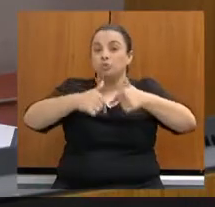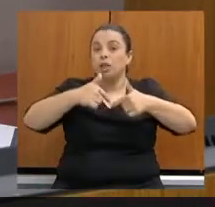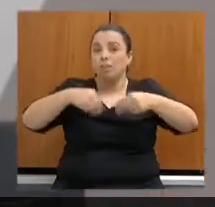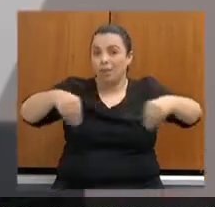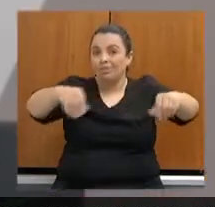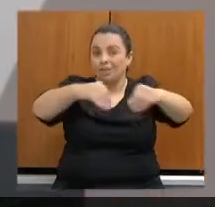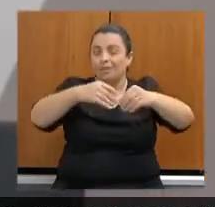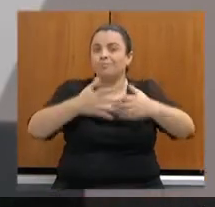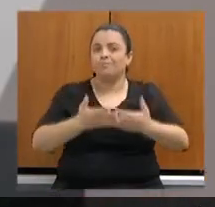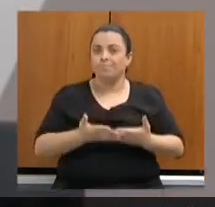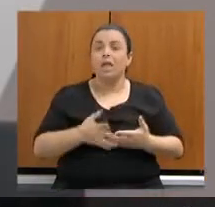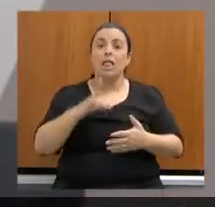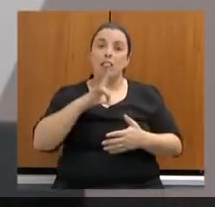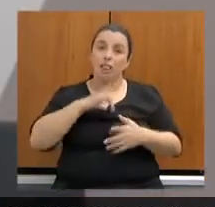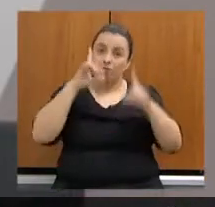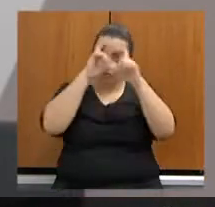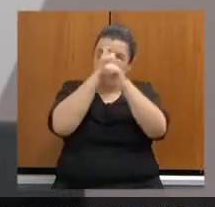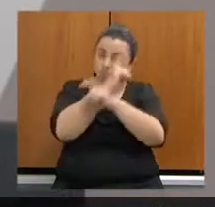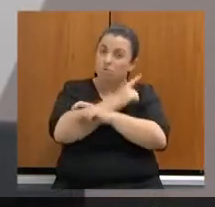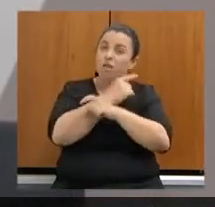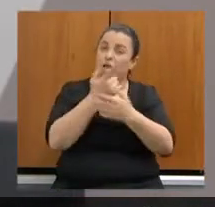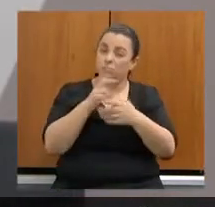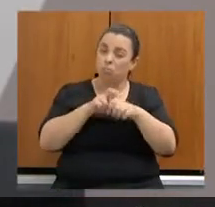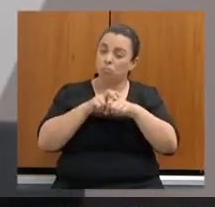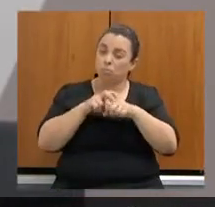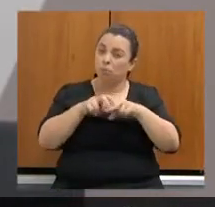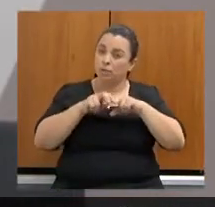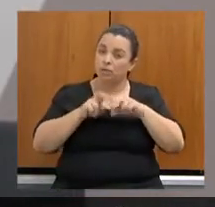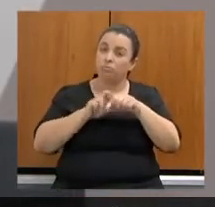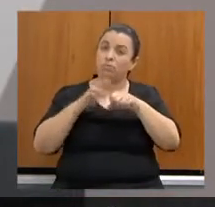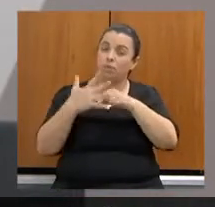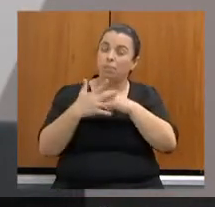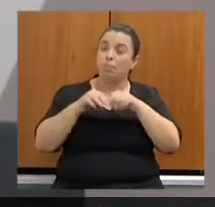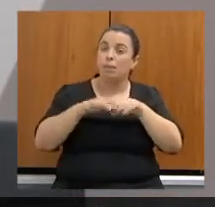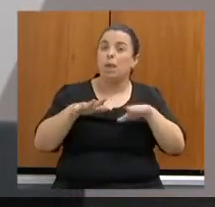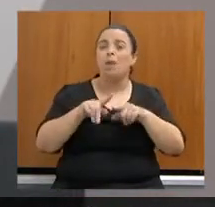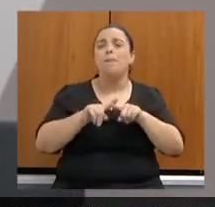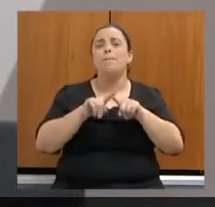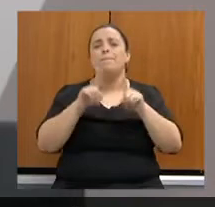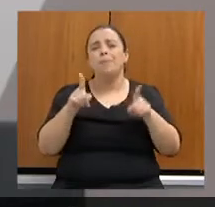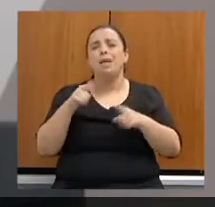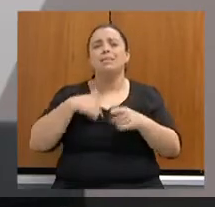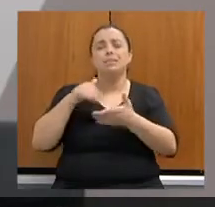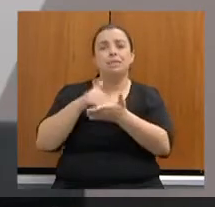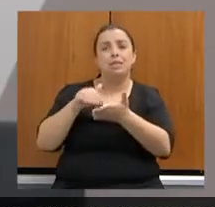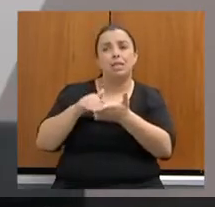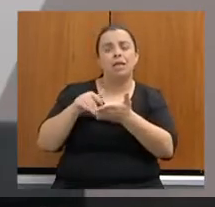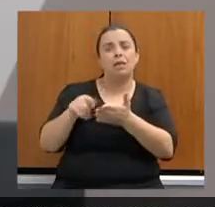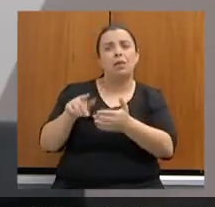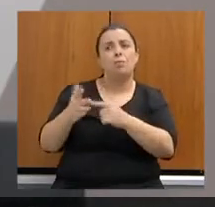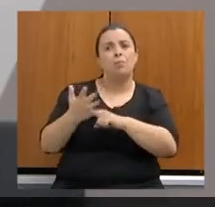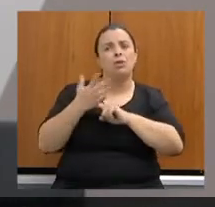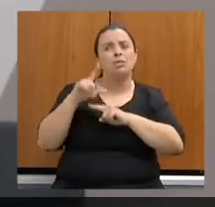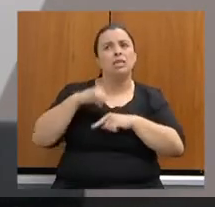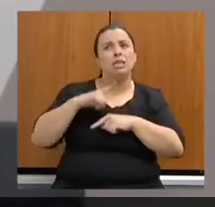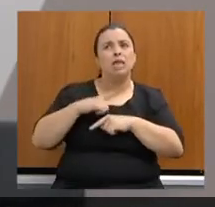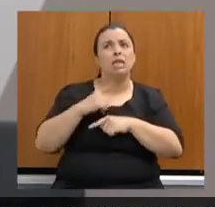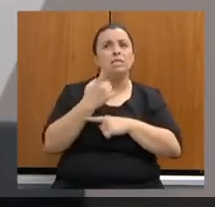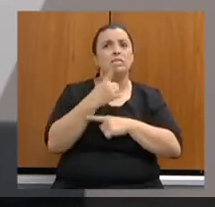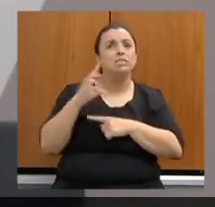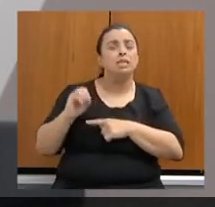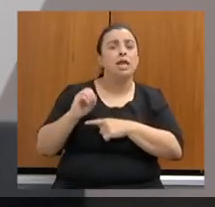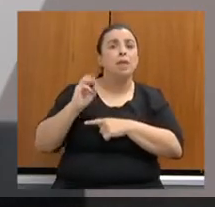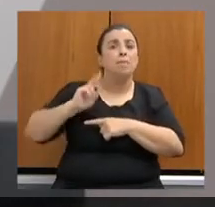pandemia mas é um levantamento que é da própria secretaria nos aponta o montante de quase 100 mil propriedades rurais que